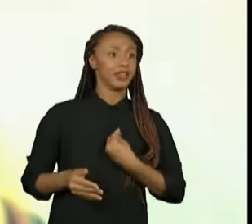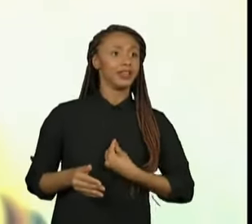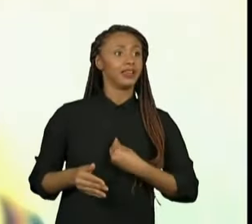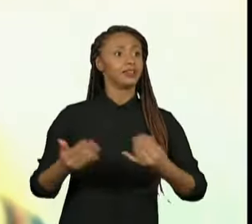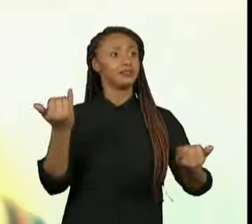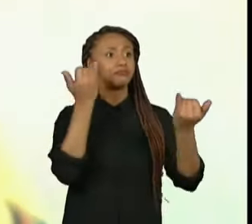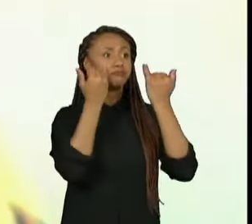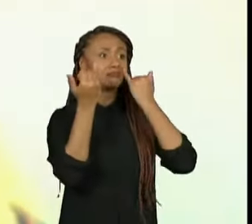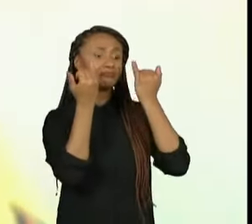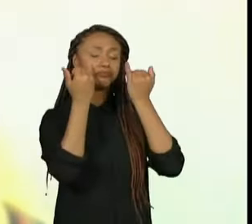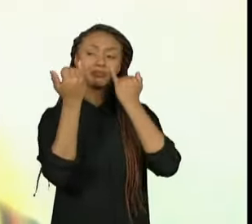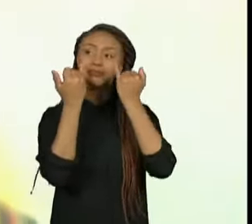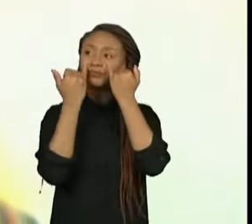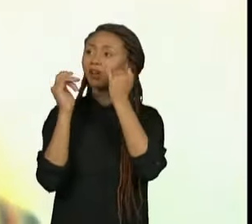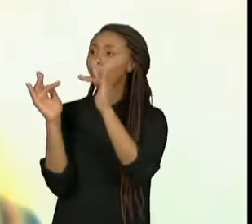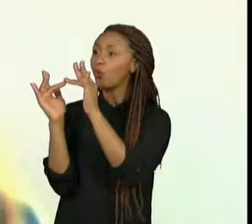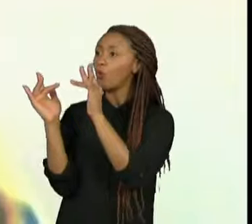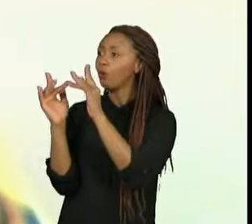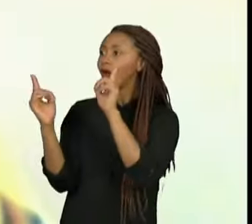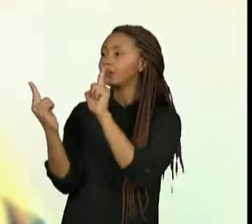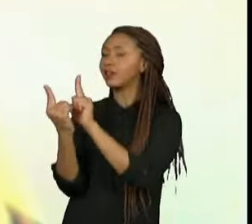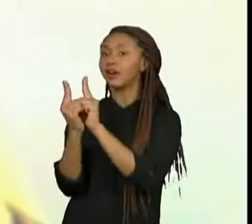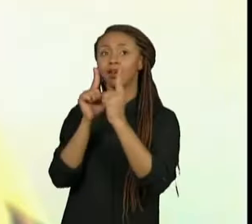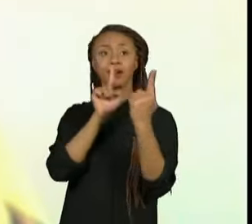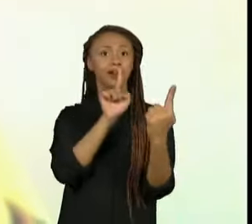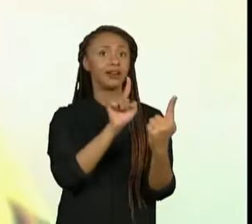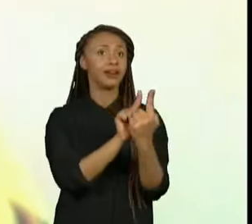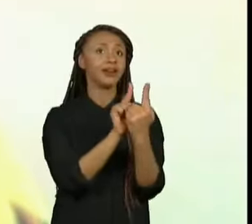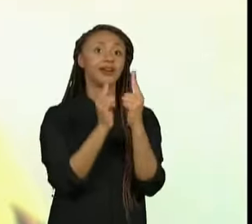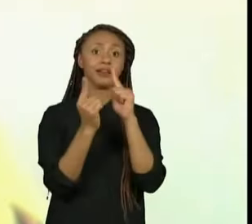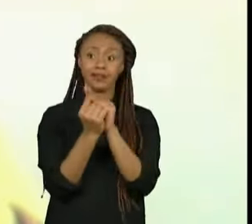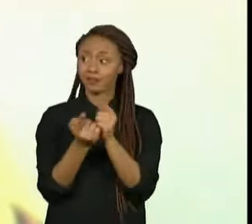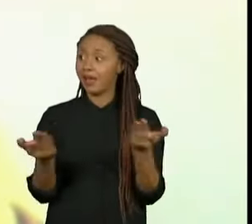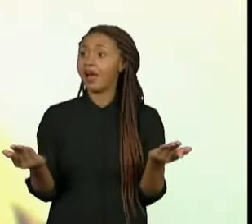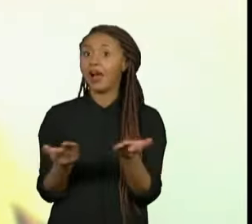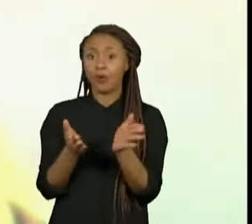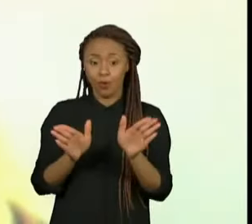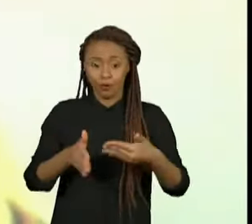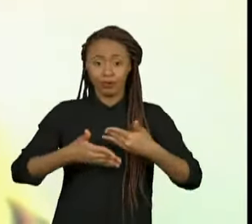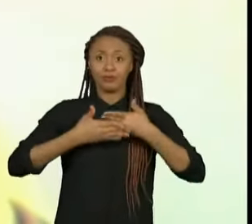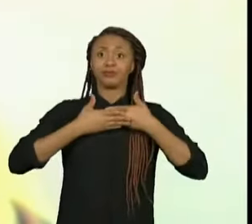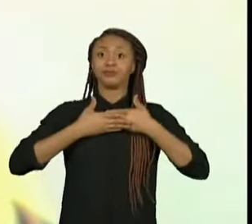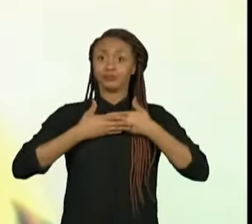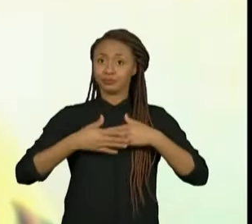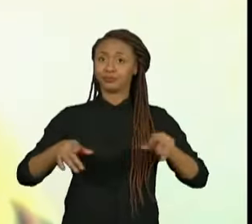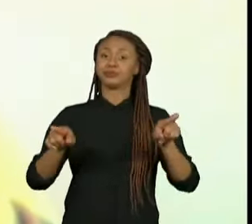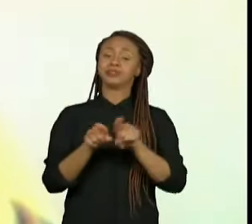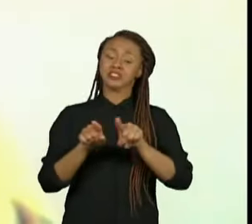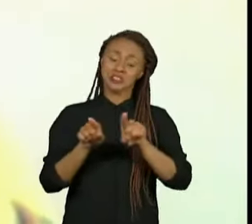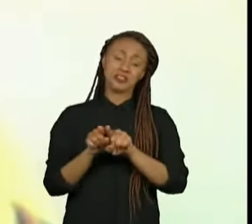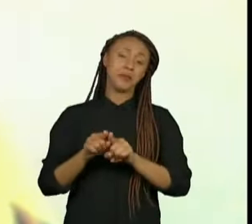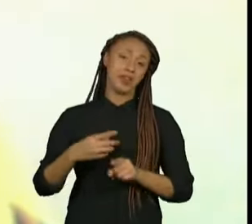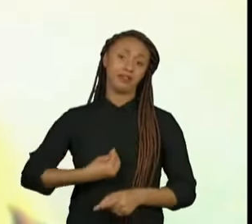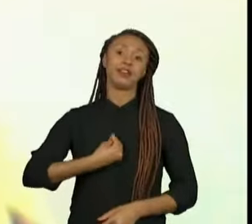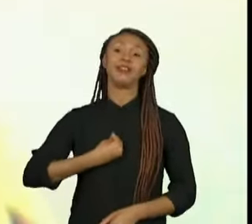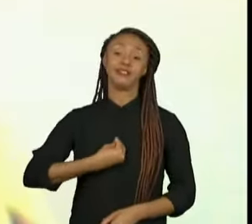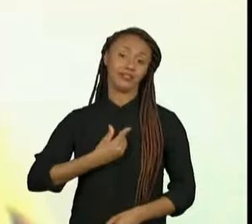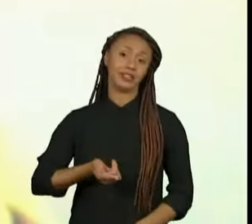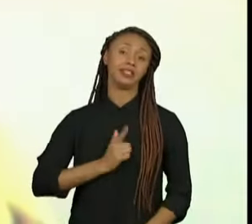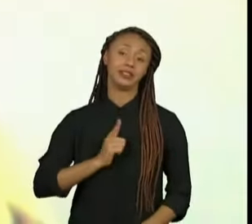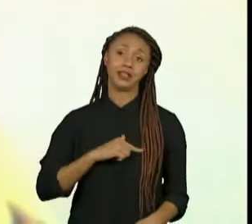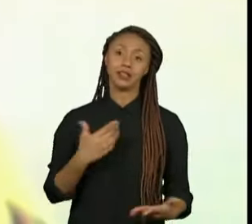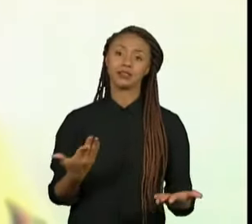notícias, está fluindo nos contatos, está fluindo no próprio isolamento também. Então, essa perseguição da